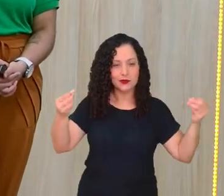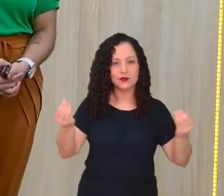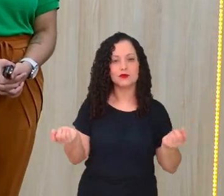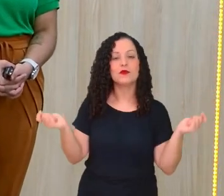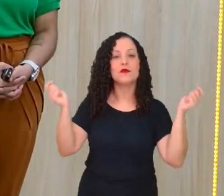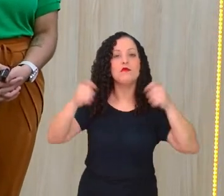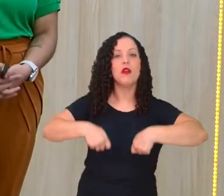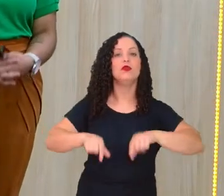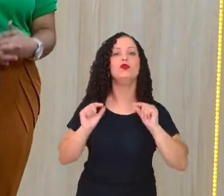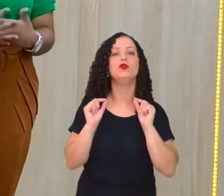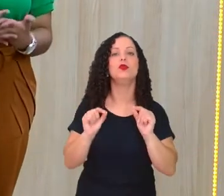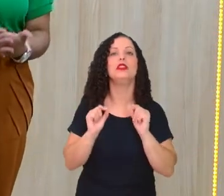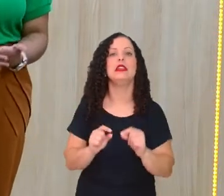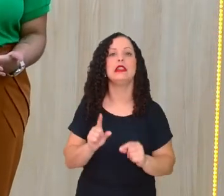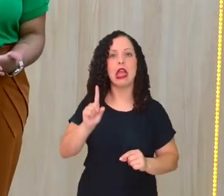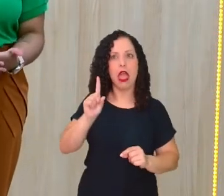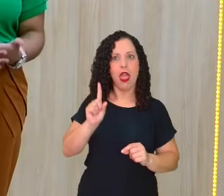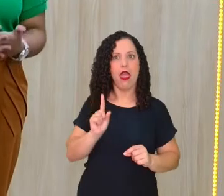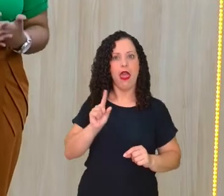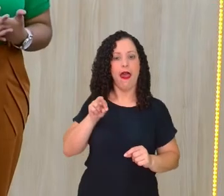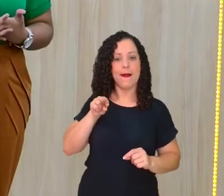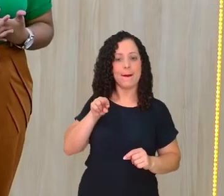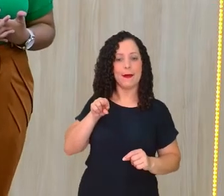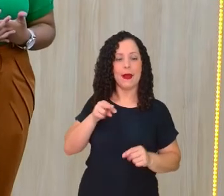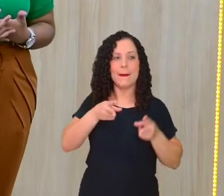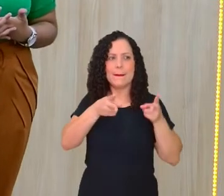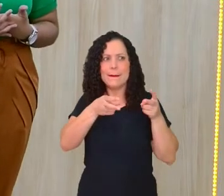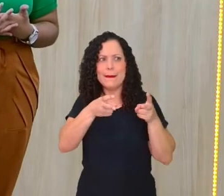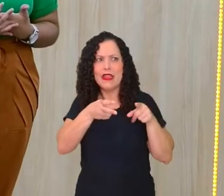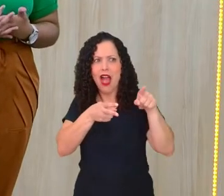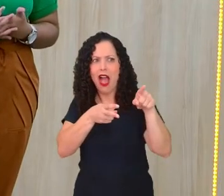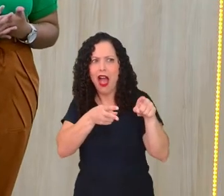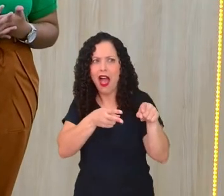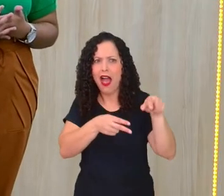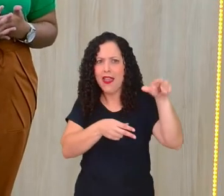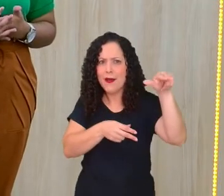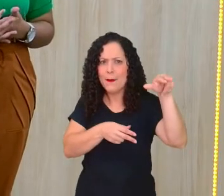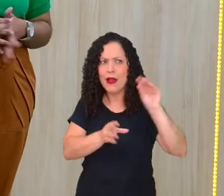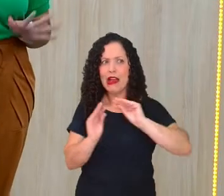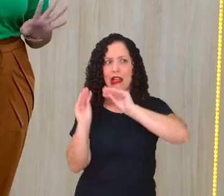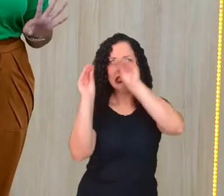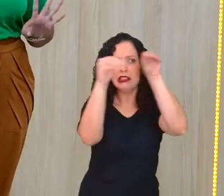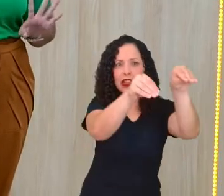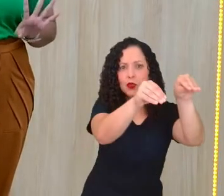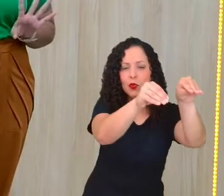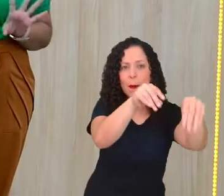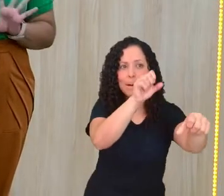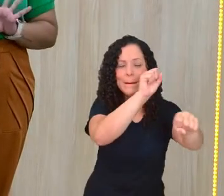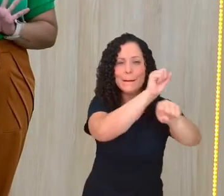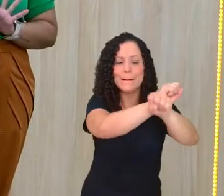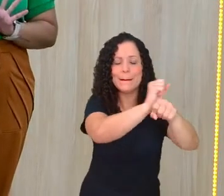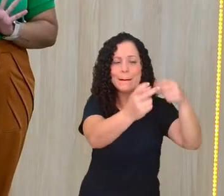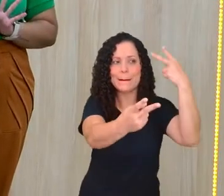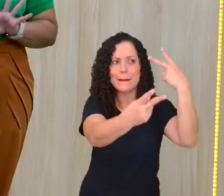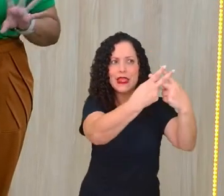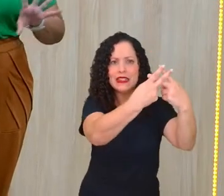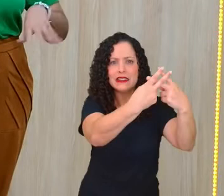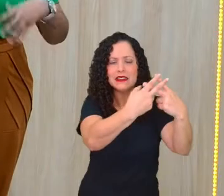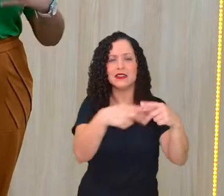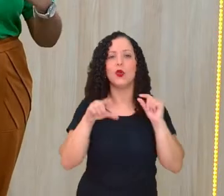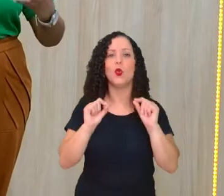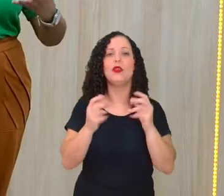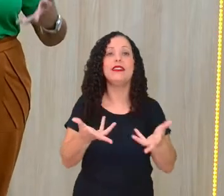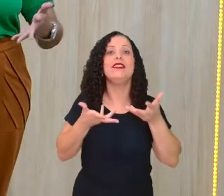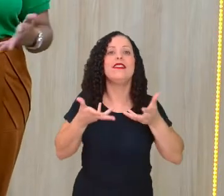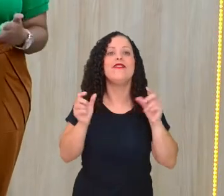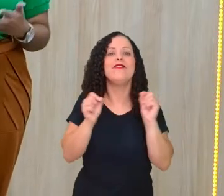irmã perceba que aprisionou a pobre da protagonista, a irmã mais nova, dentro do bordado e vá lá tentar fazer alguma coisa. A gente